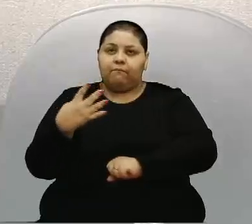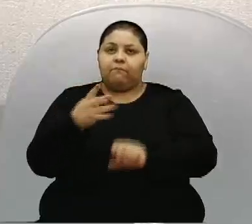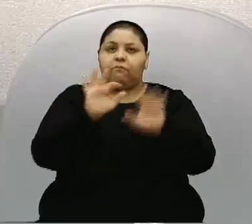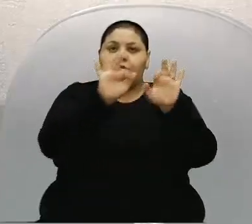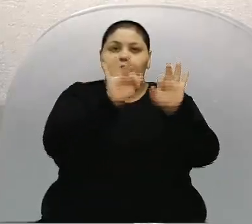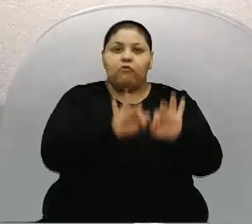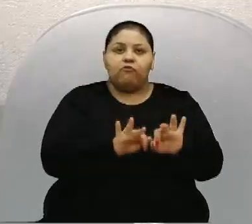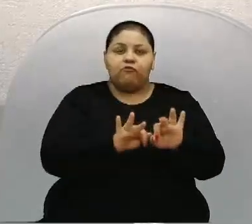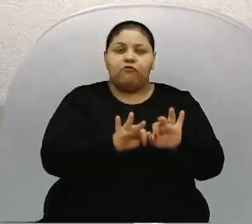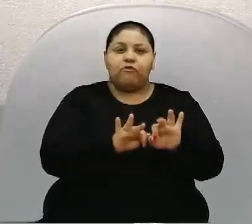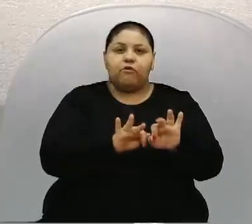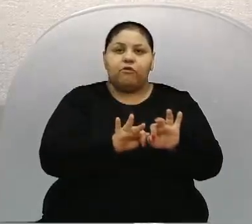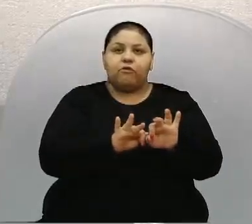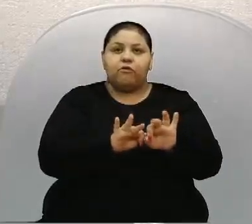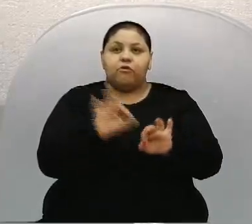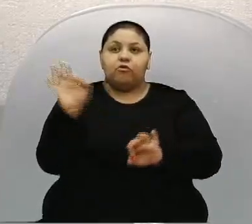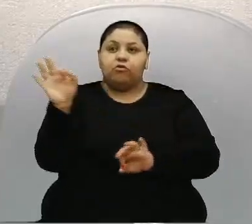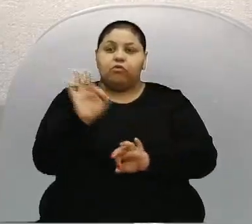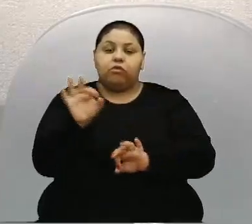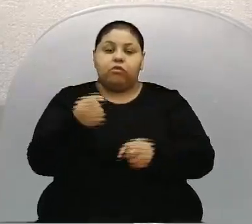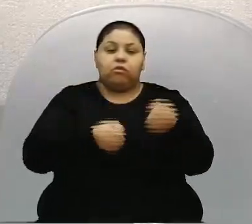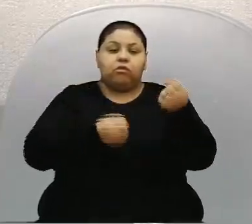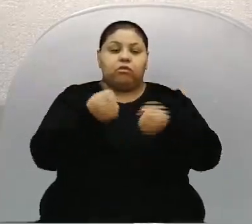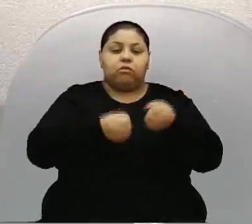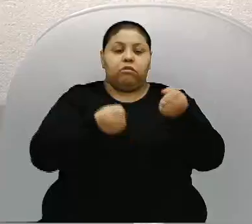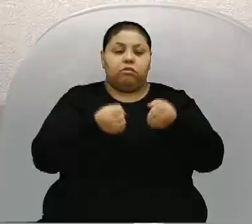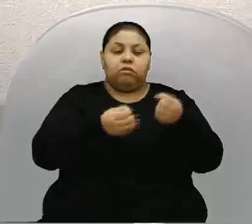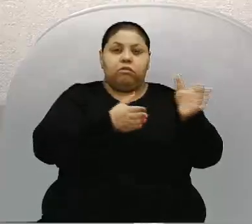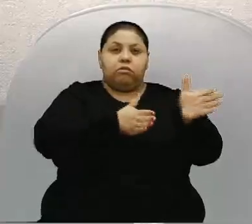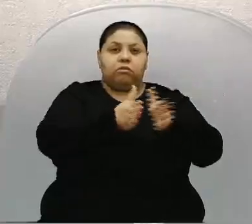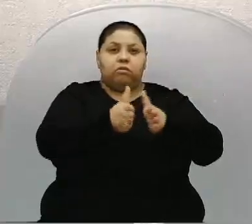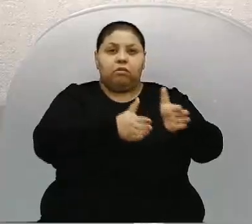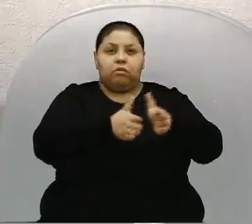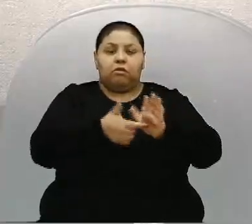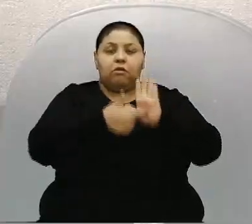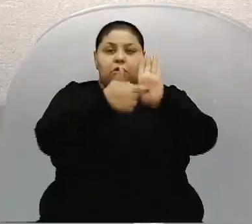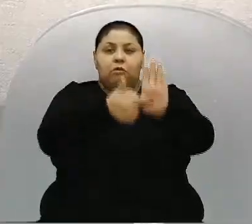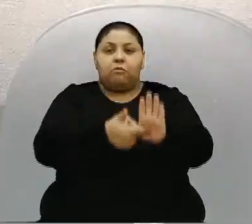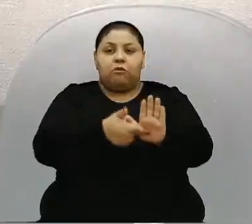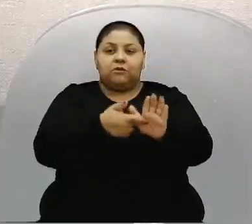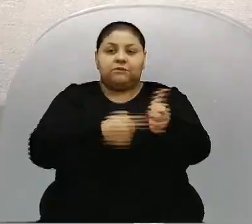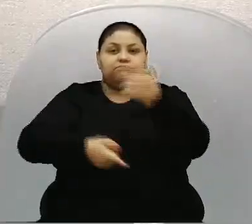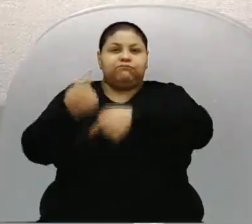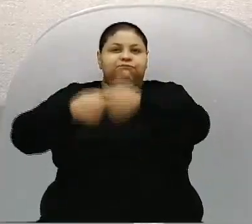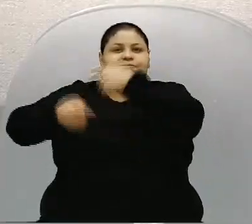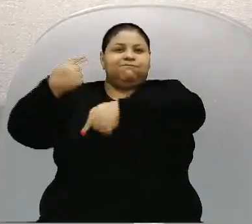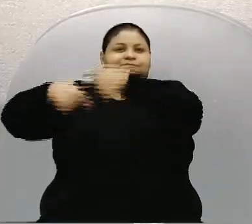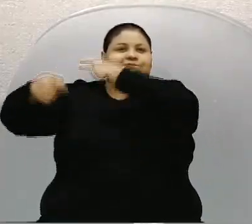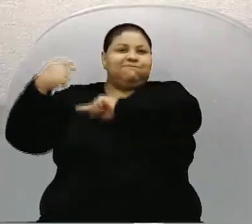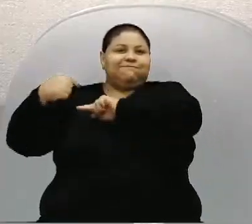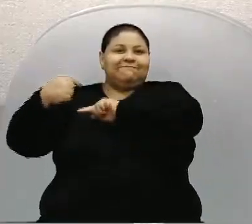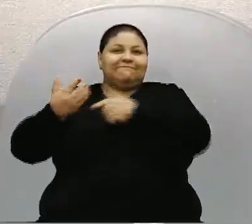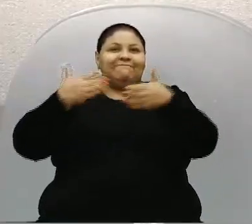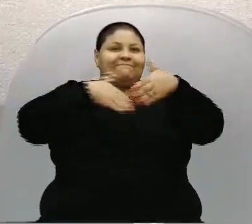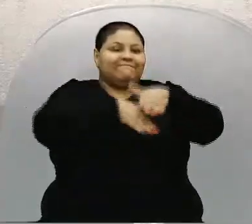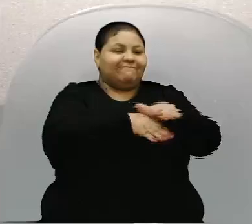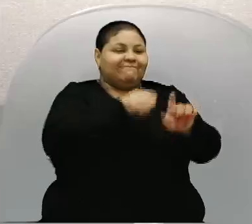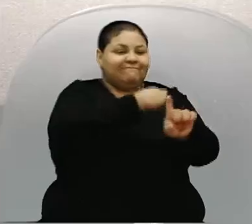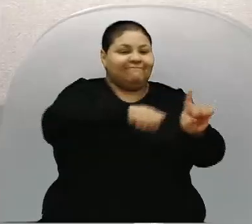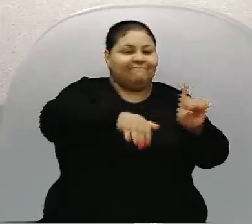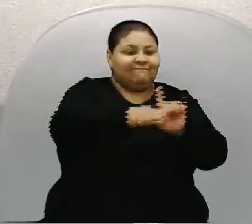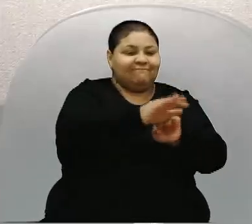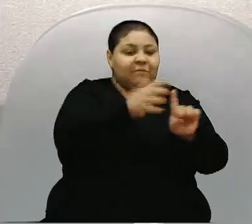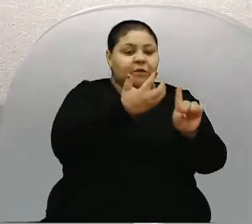de impostos para veículos adaptados representam um retrocesso que não diz respeito à inclusão social das pessoas com